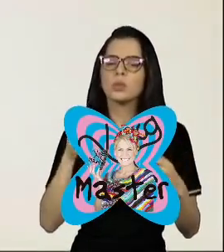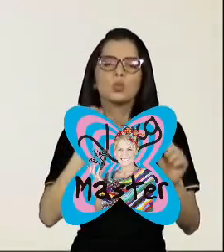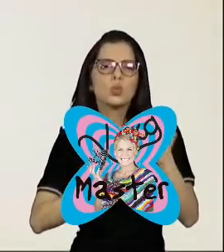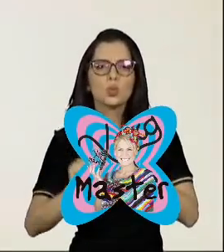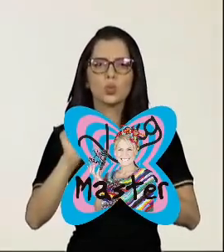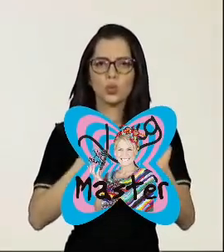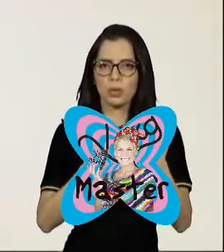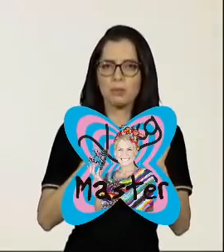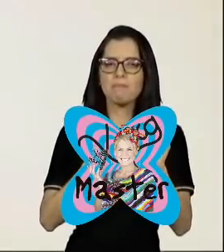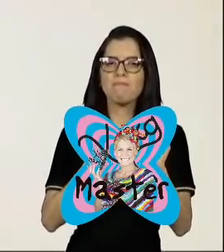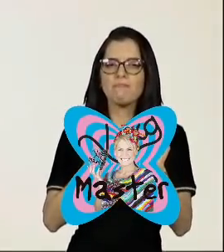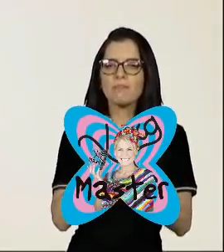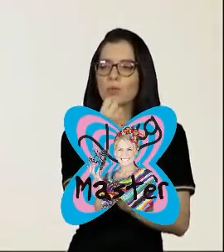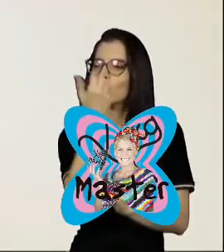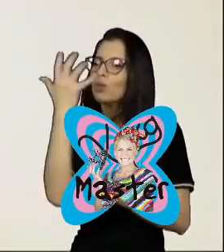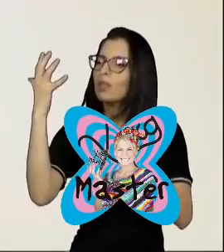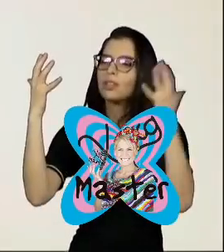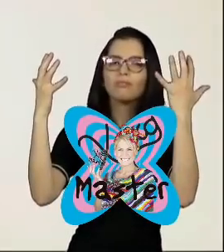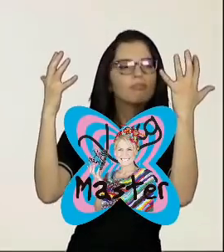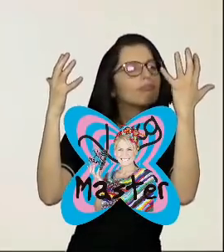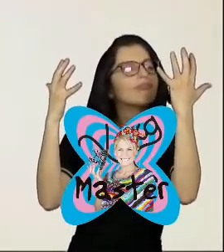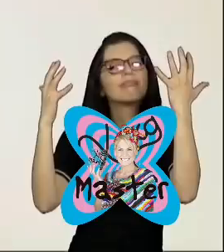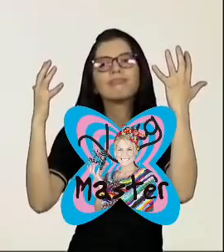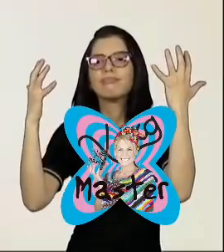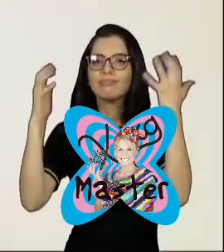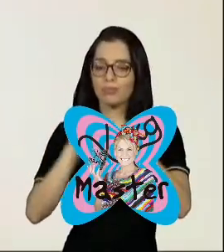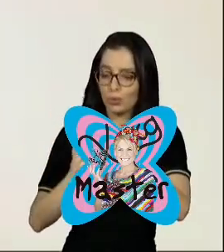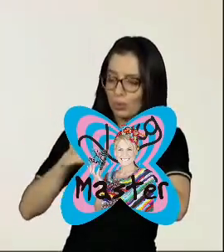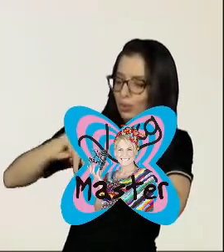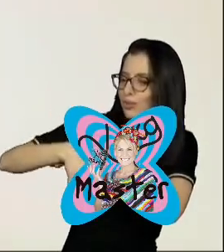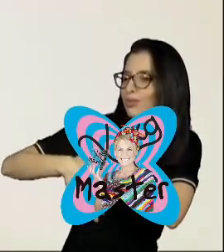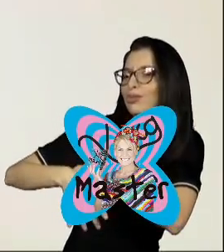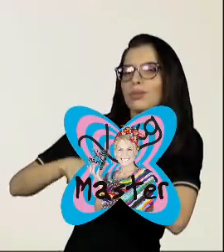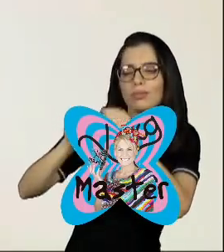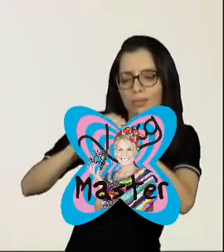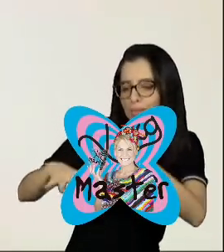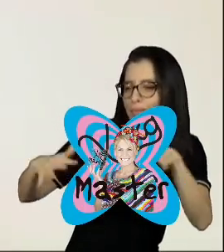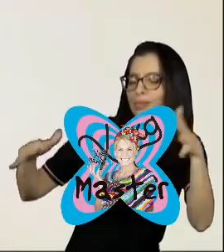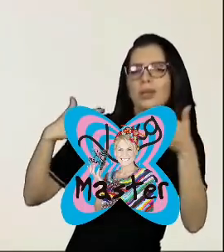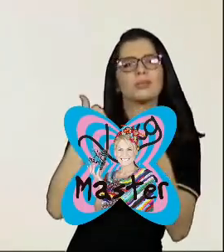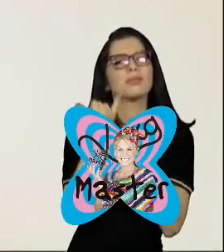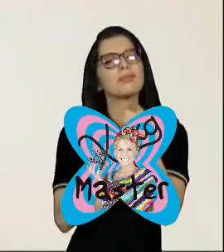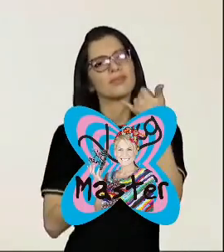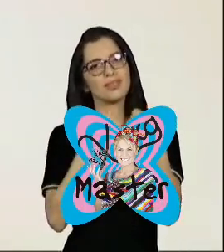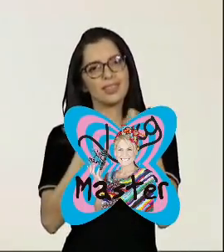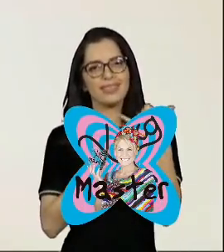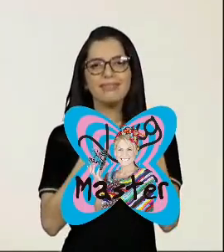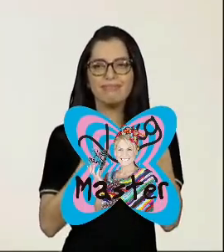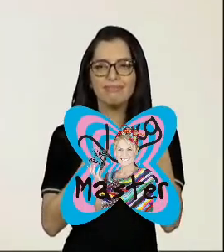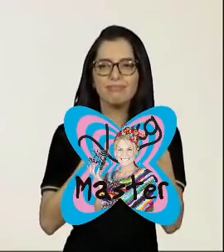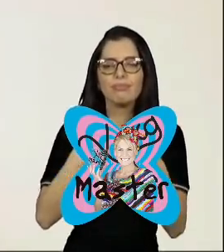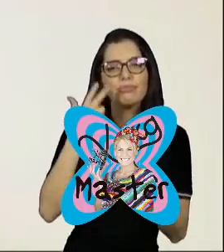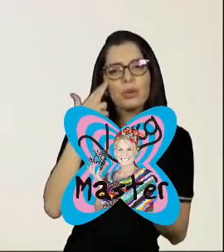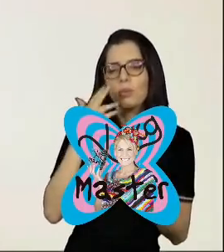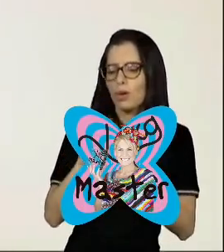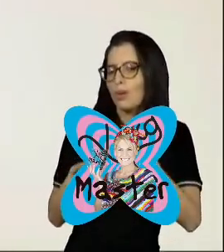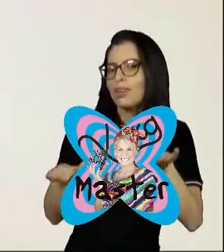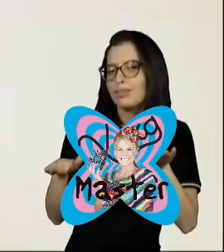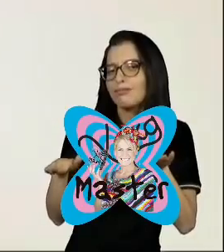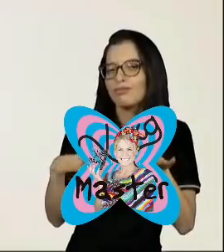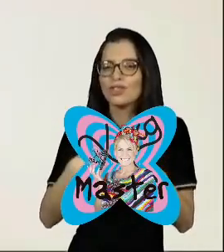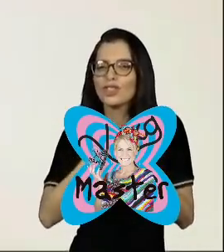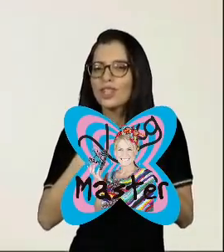ligada à natureza tomando banho de cachoeira de mar tem umas coisas que eu mais brincava tirando as brincadeiras normais de criança